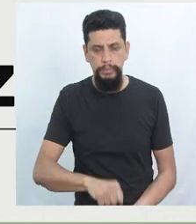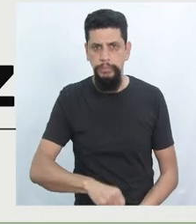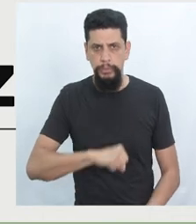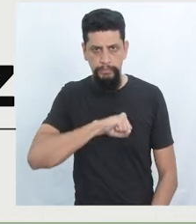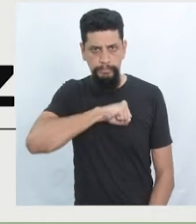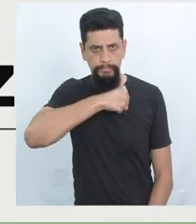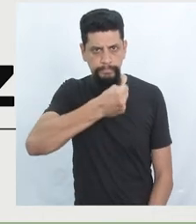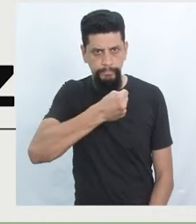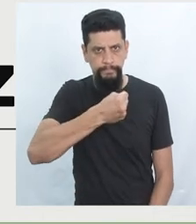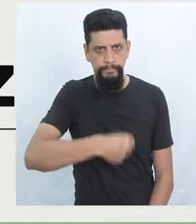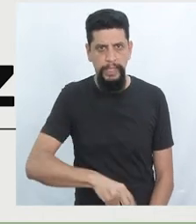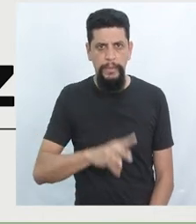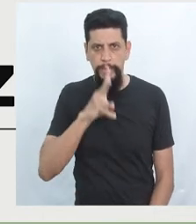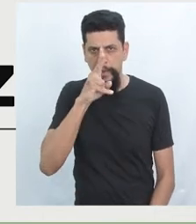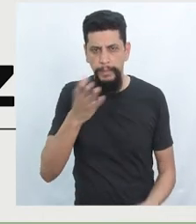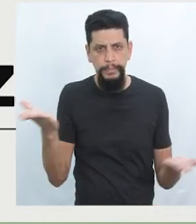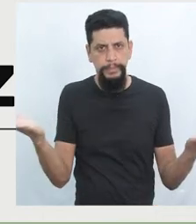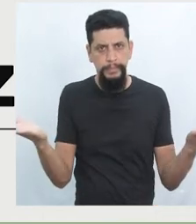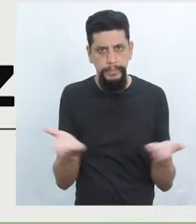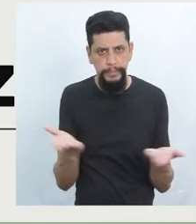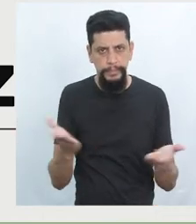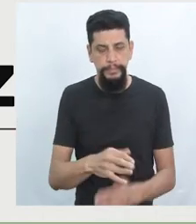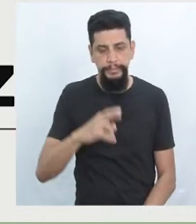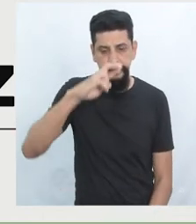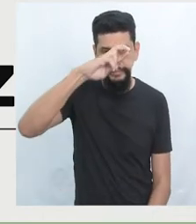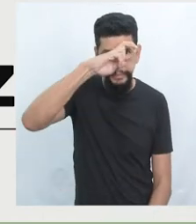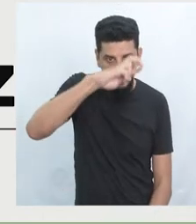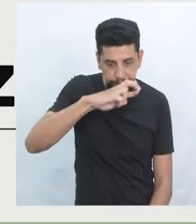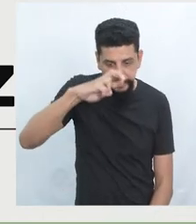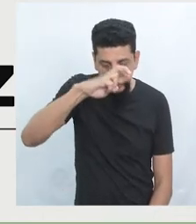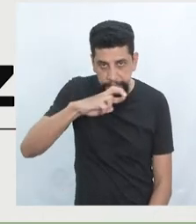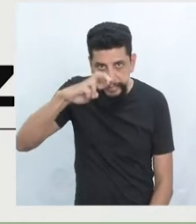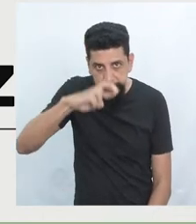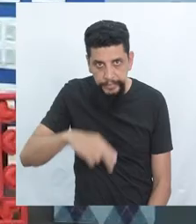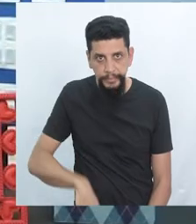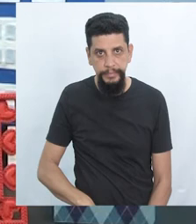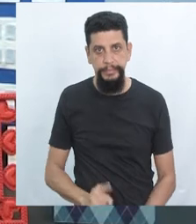invencíveis, os insaciáveis. Bem forte agora!